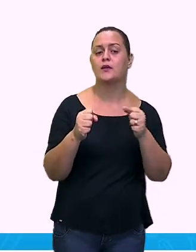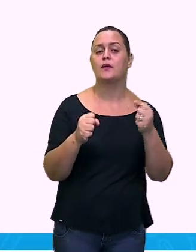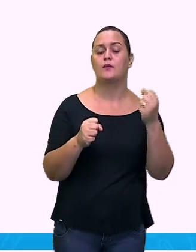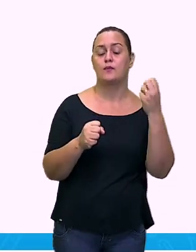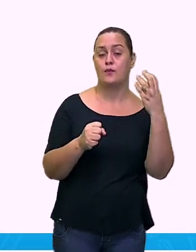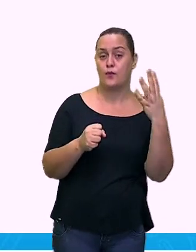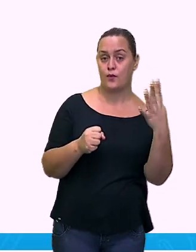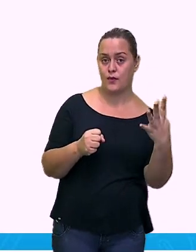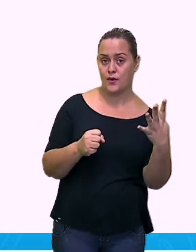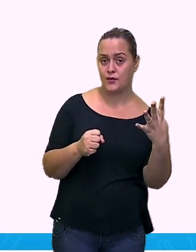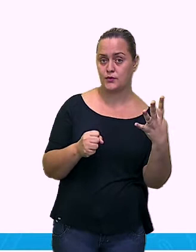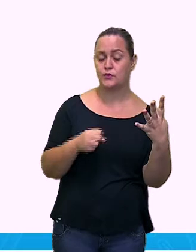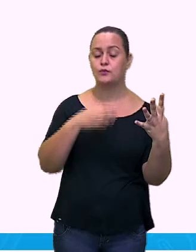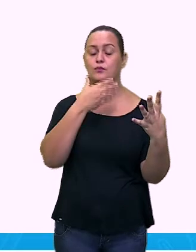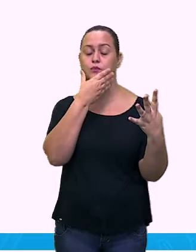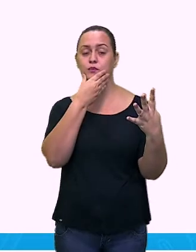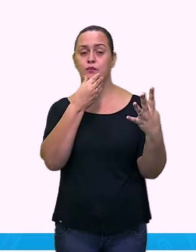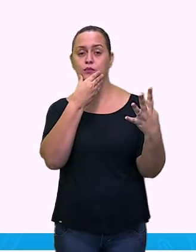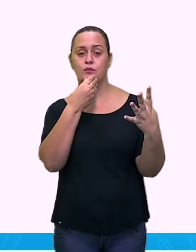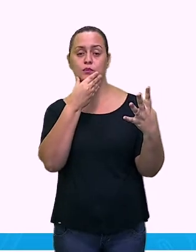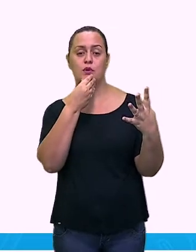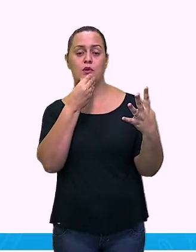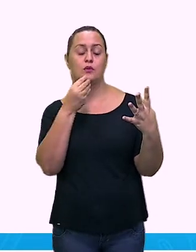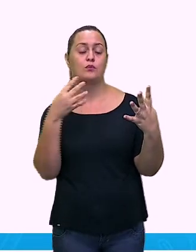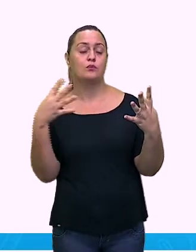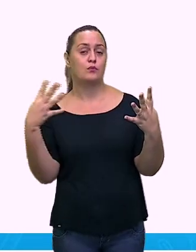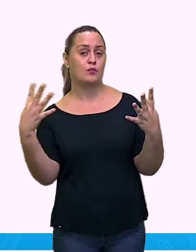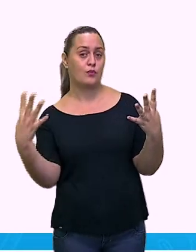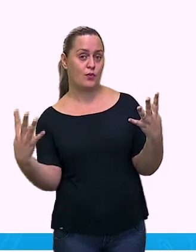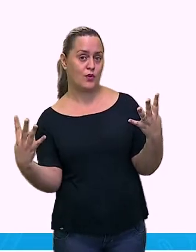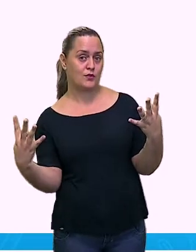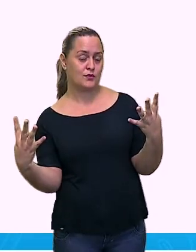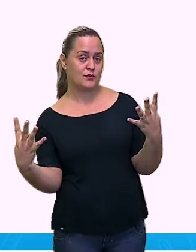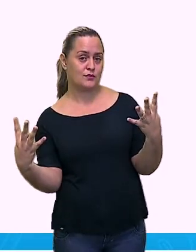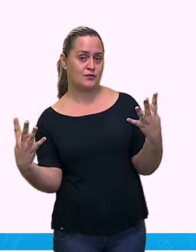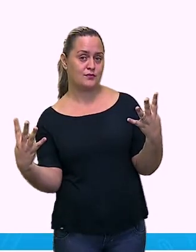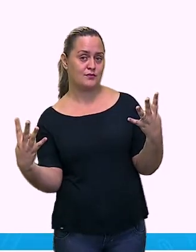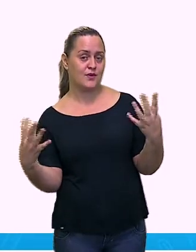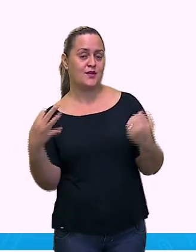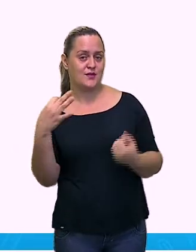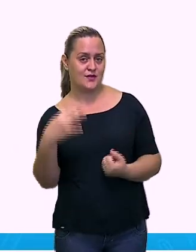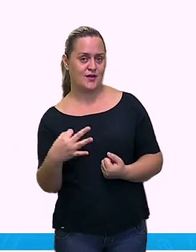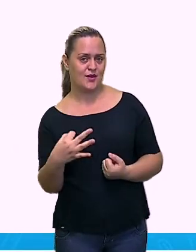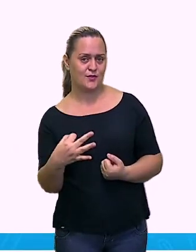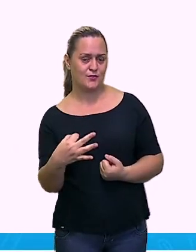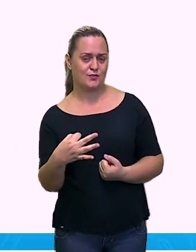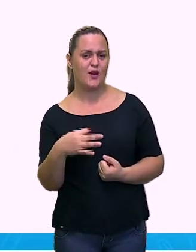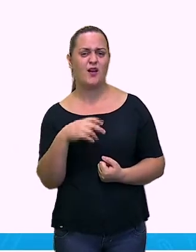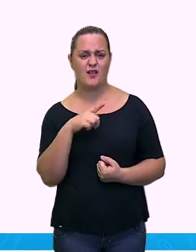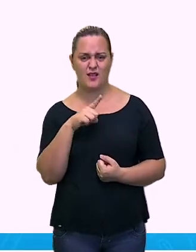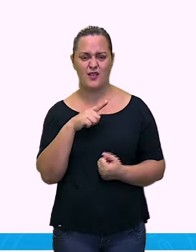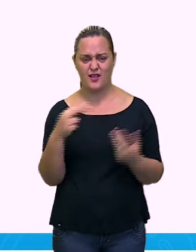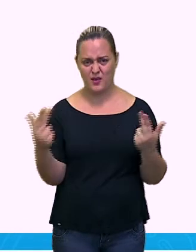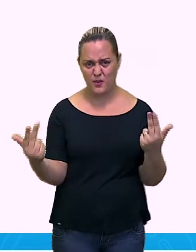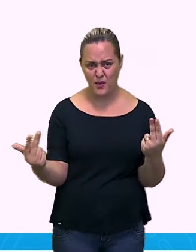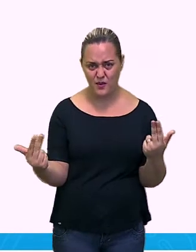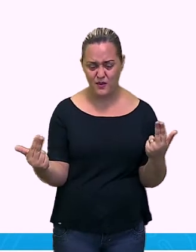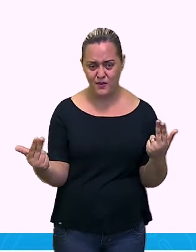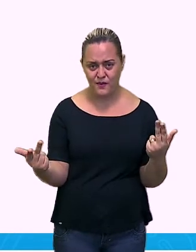vamos contar ó um dois três quatro vamos ver se é igual um